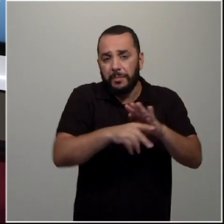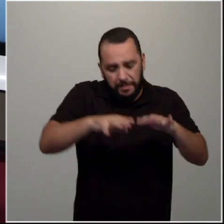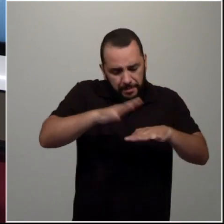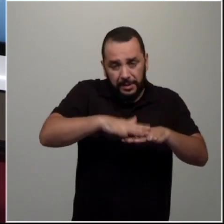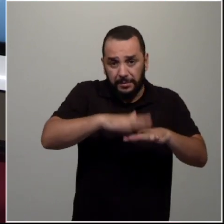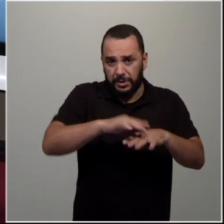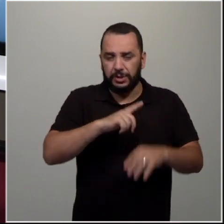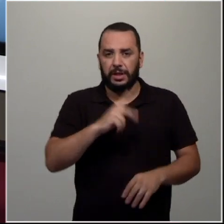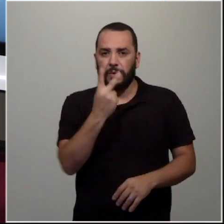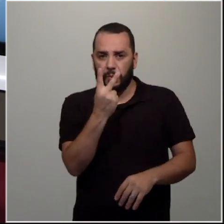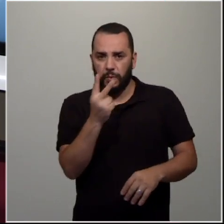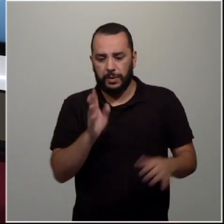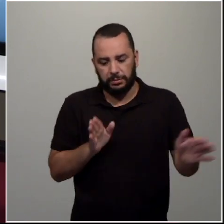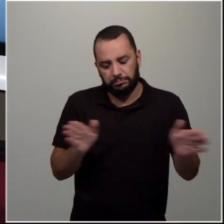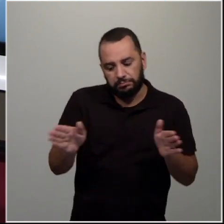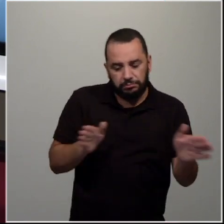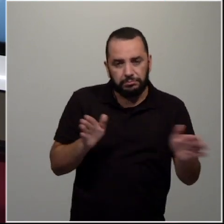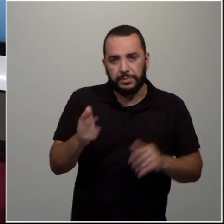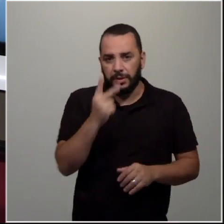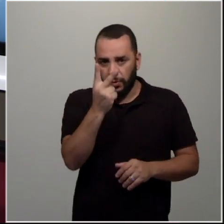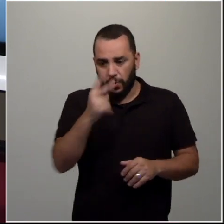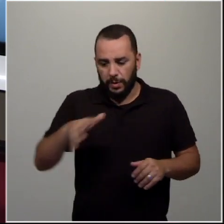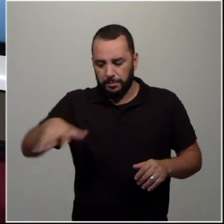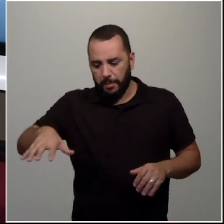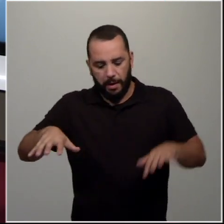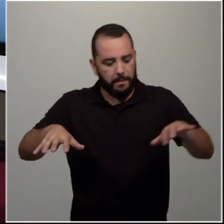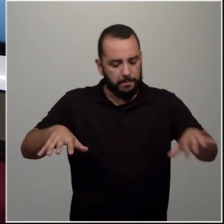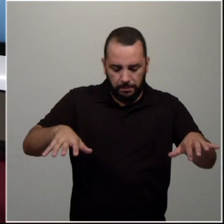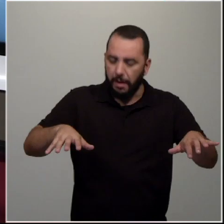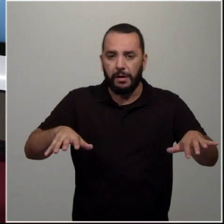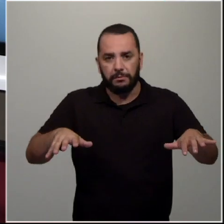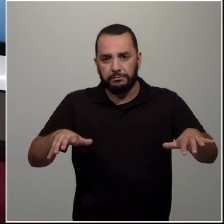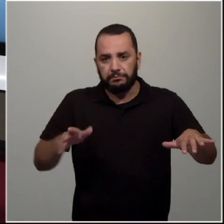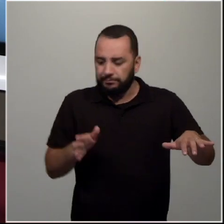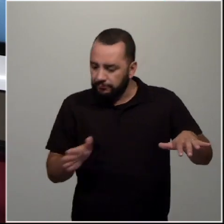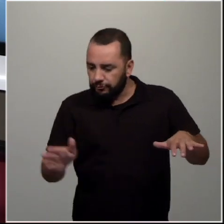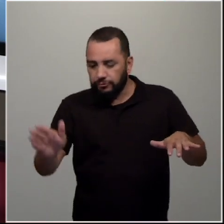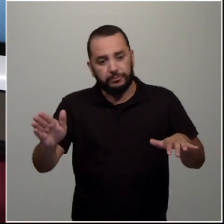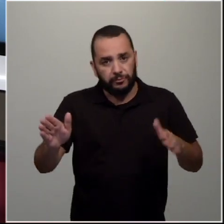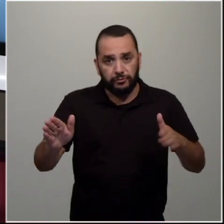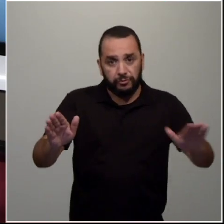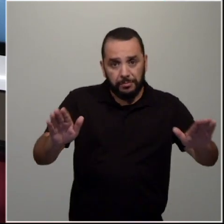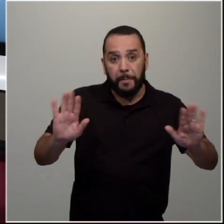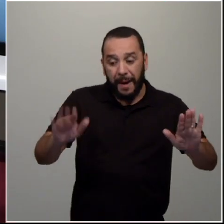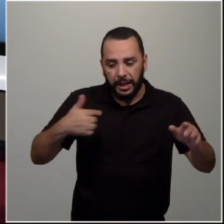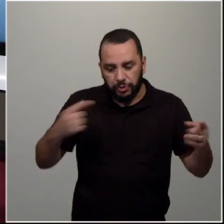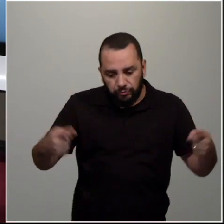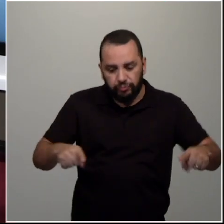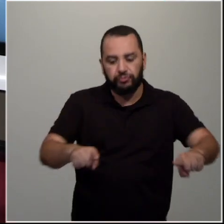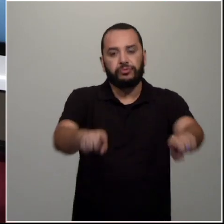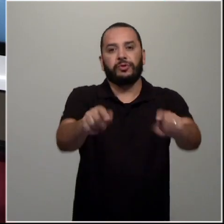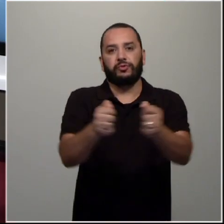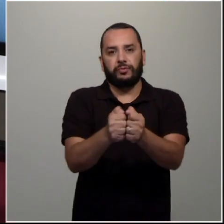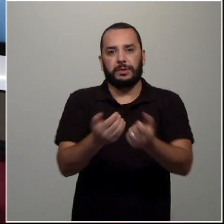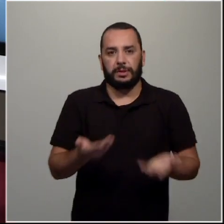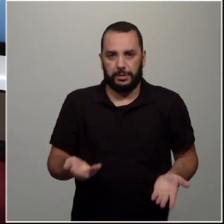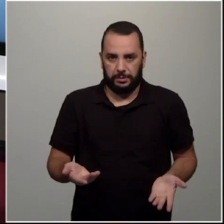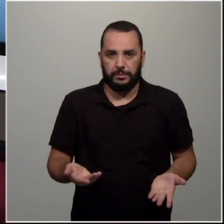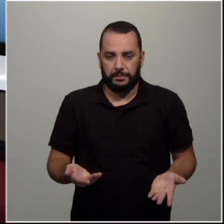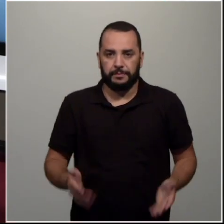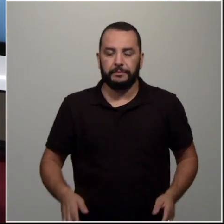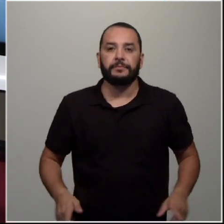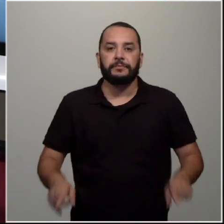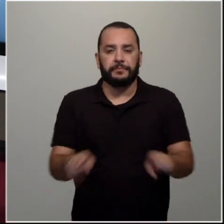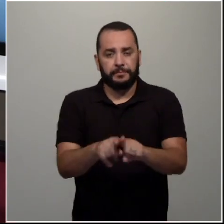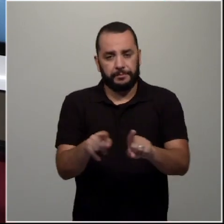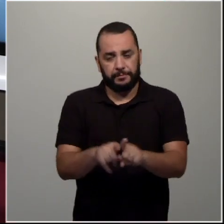duas teorias duas abordagens nec que de algum modo caminham juntas e tem